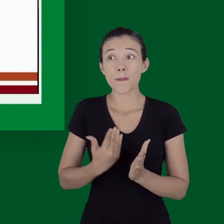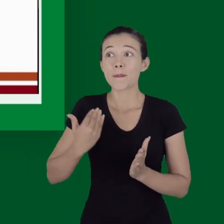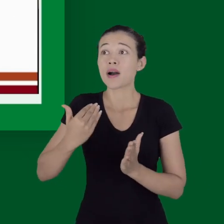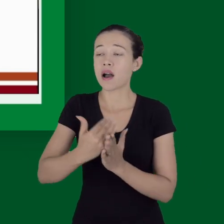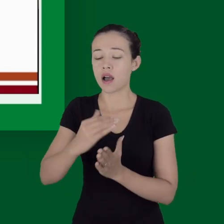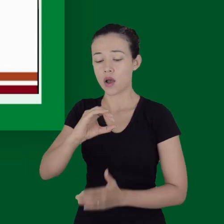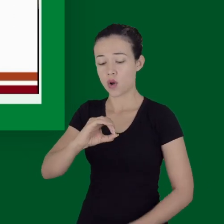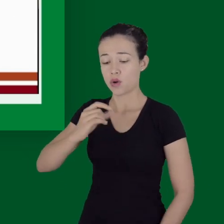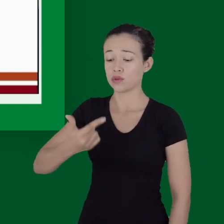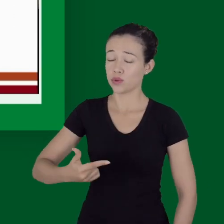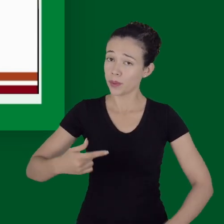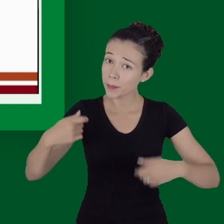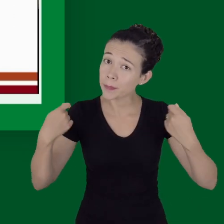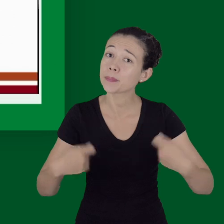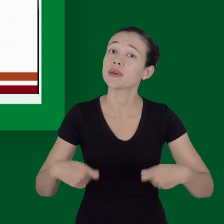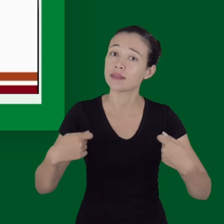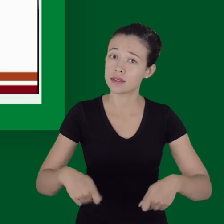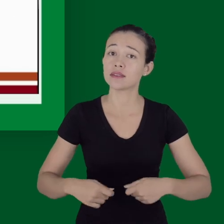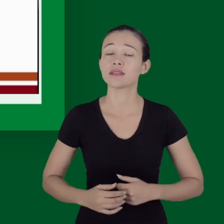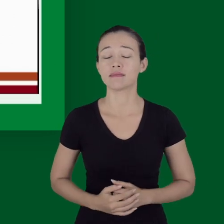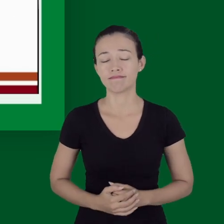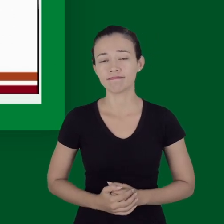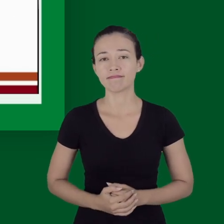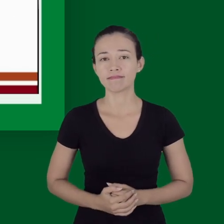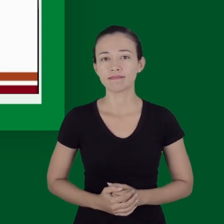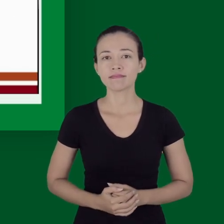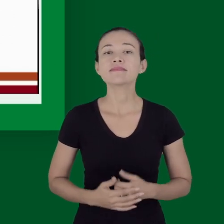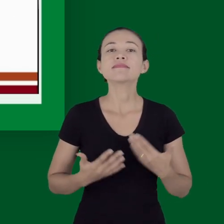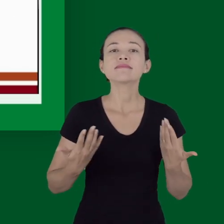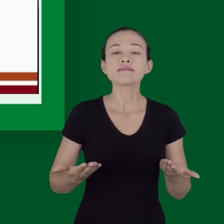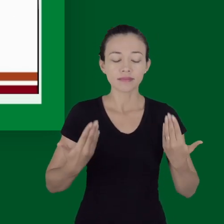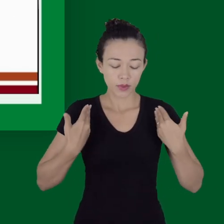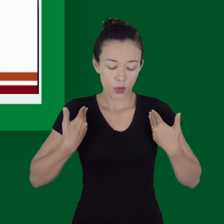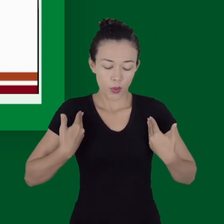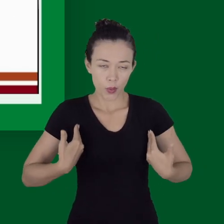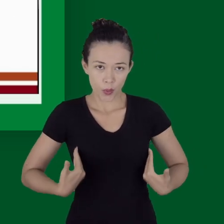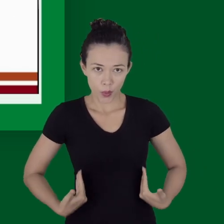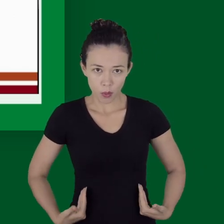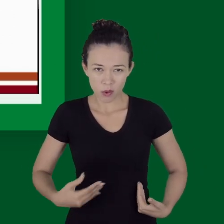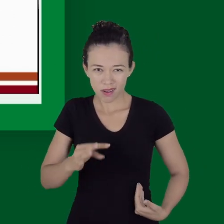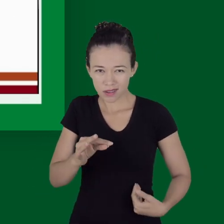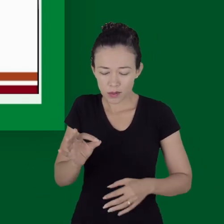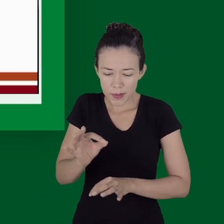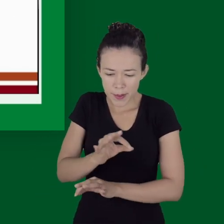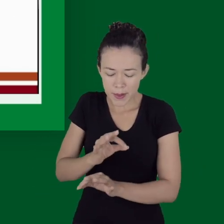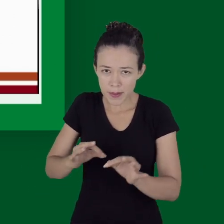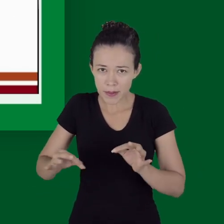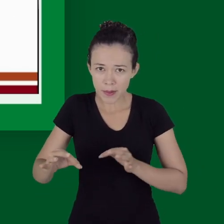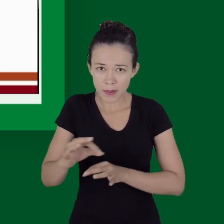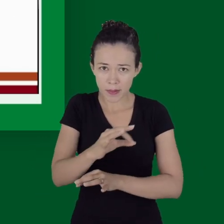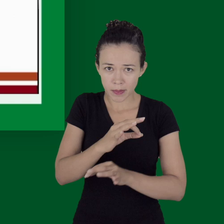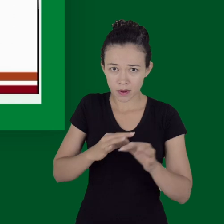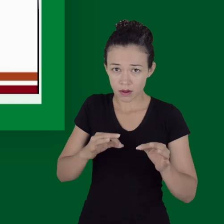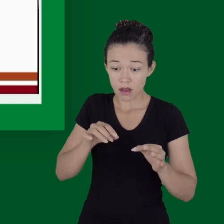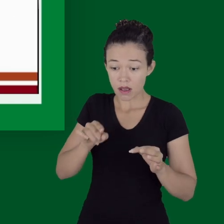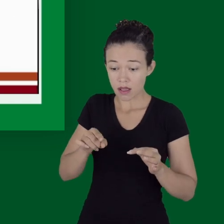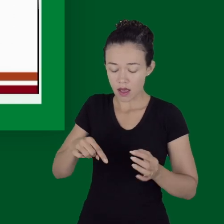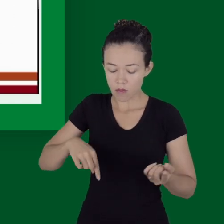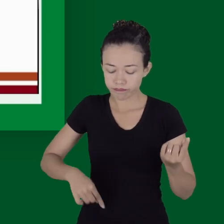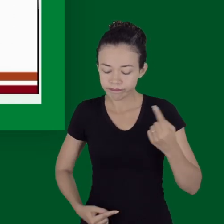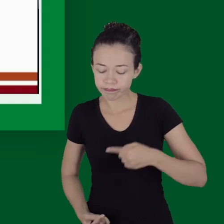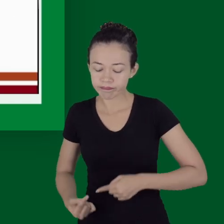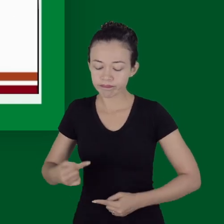metabólicas do organismo ou seja o estado de choque ele vem quando a oferta de oxigênio pro tecido não é